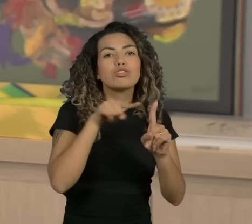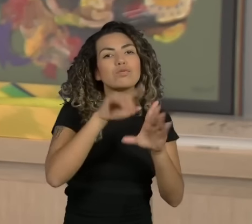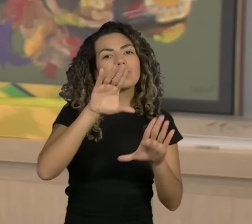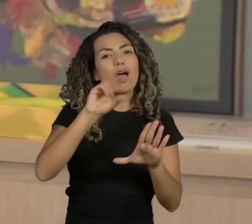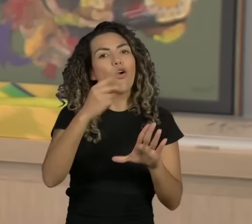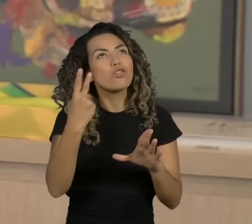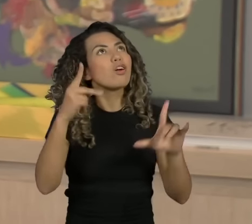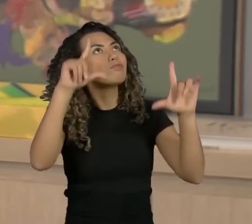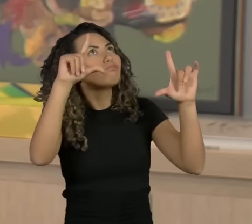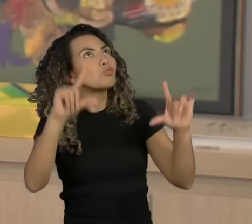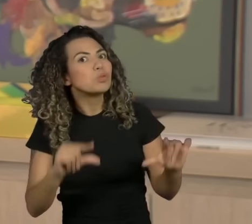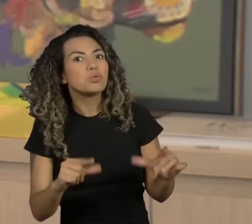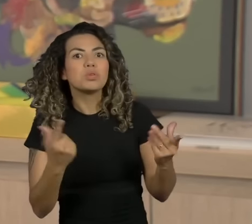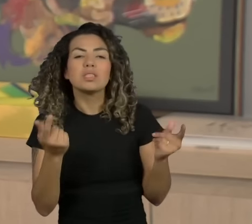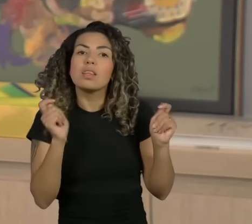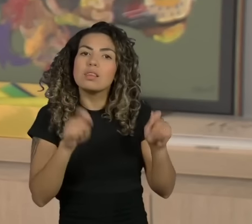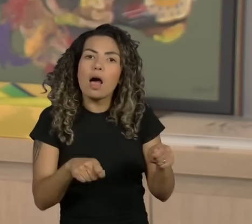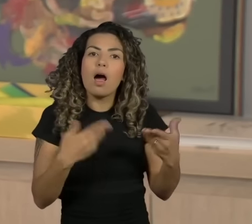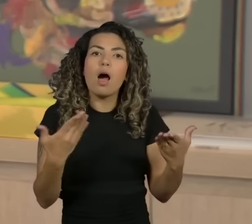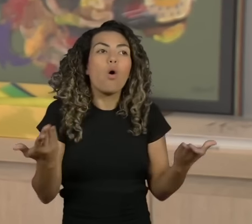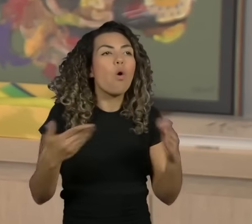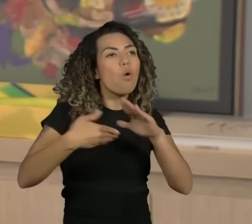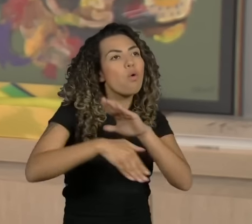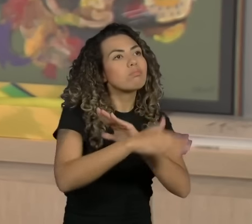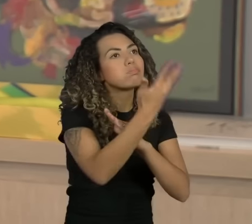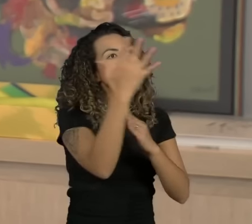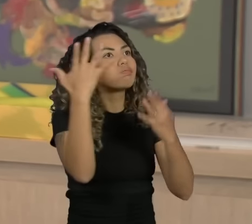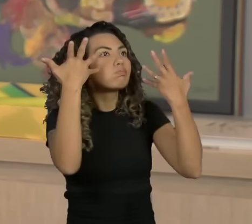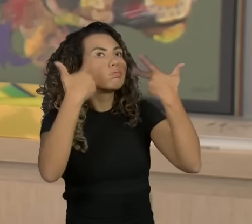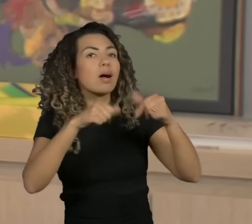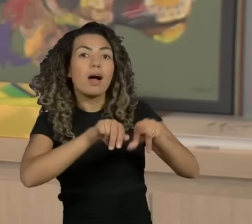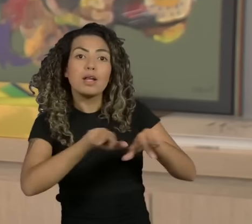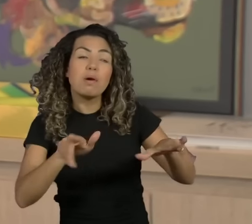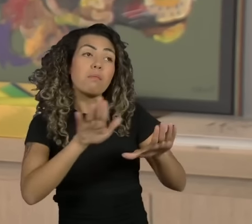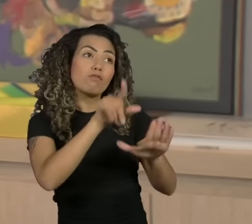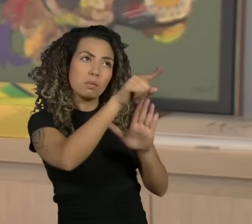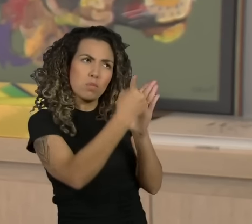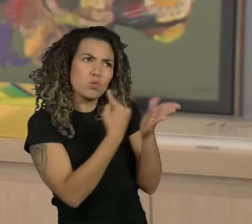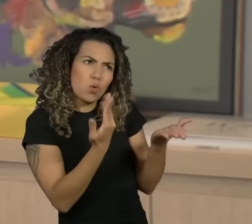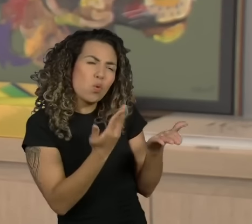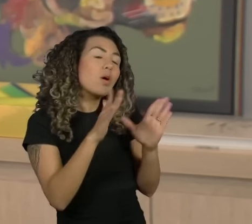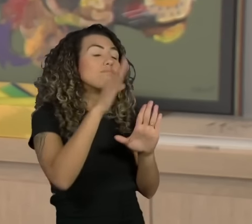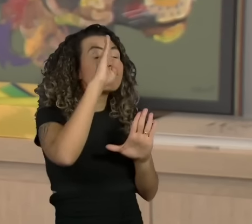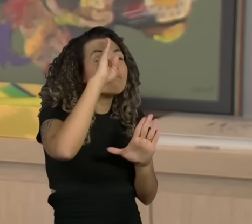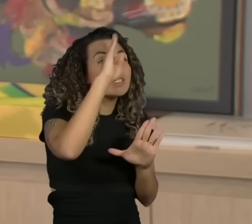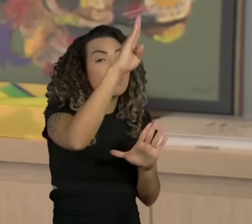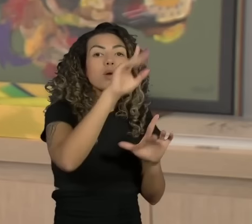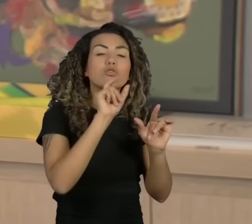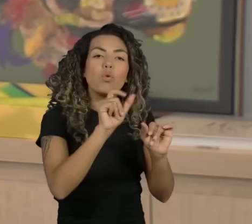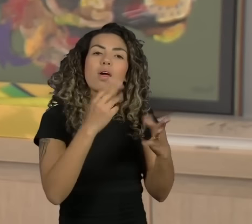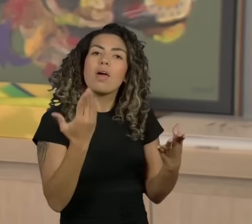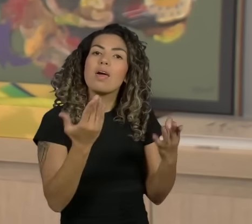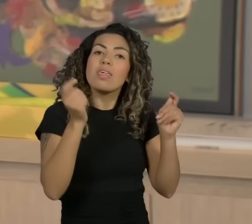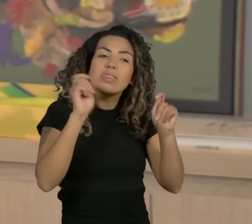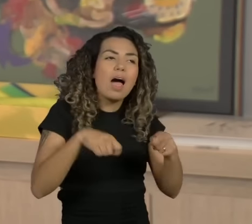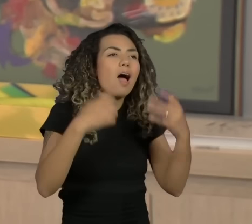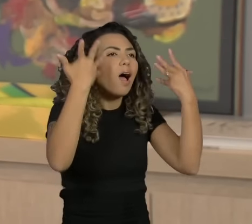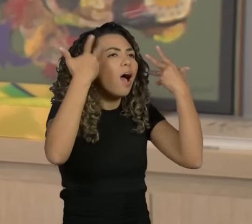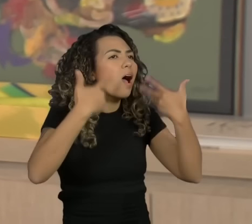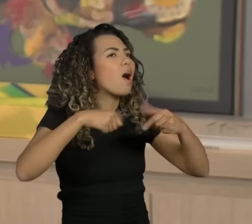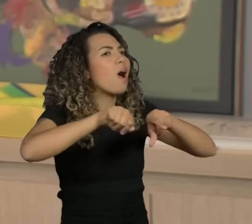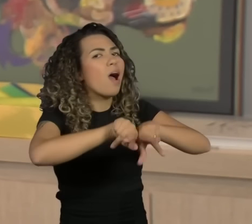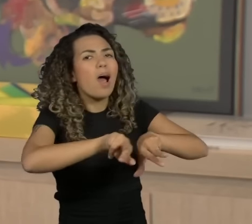for, mas, pela sua pergunta, principalmente dando o direito de existir a todos